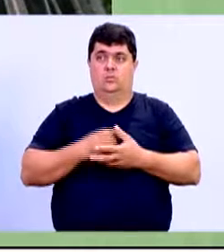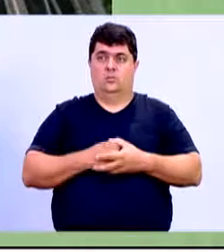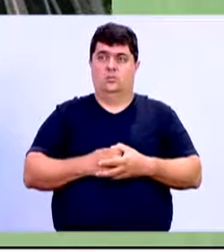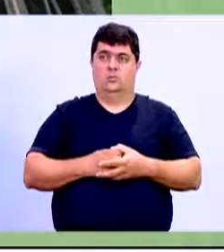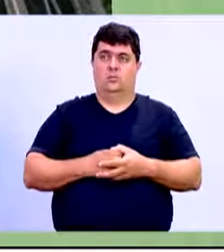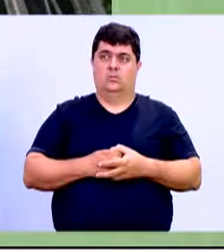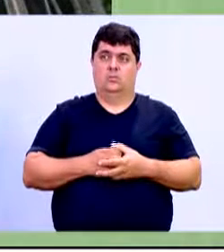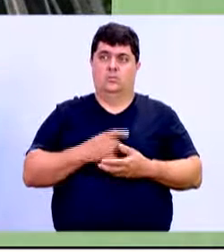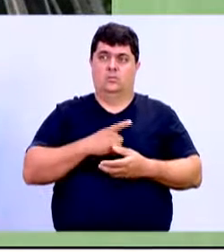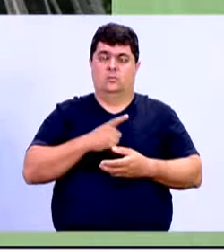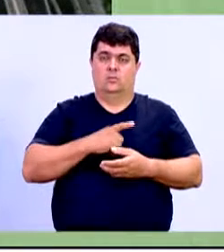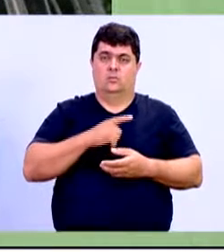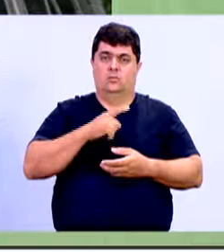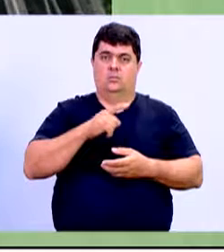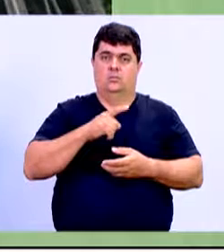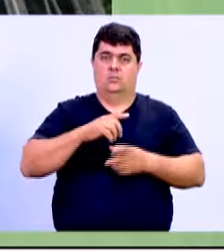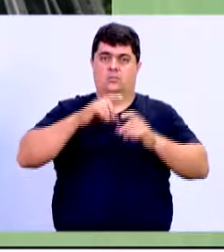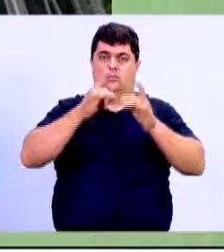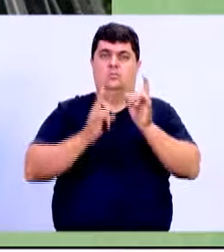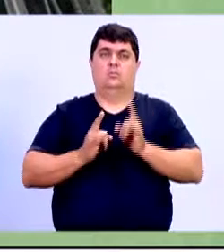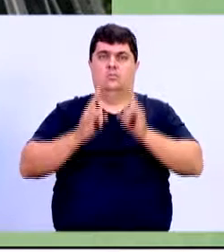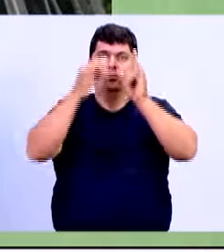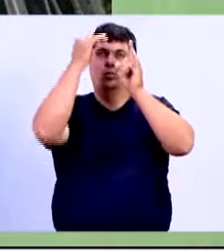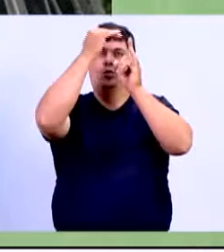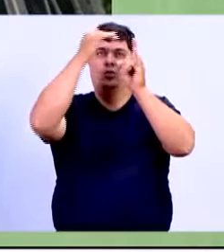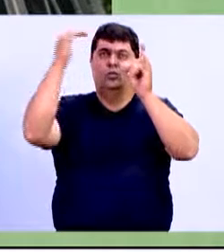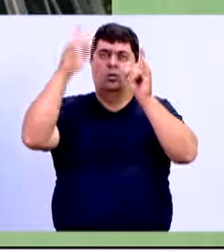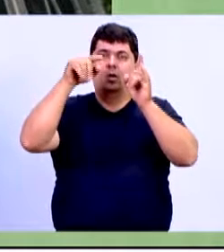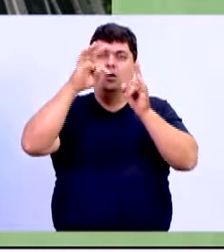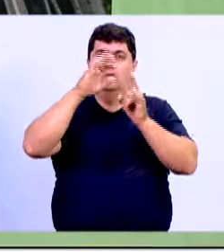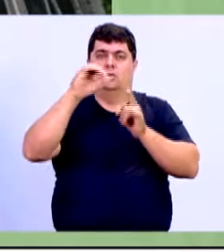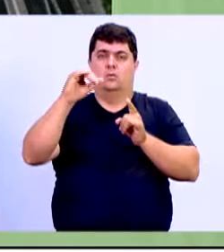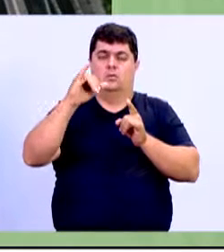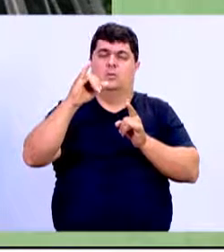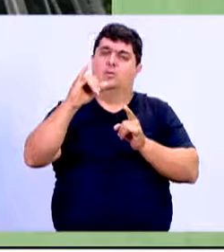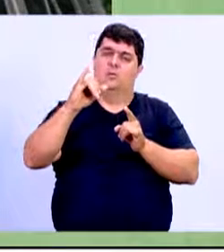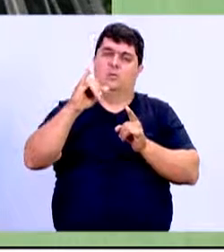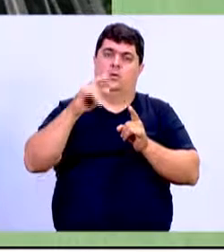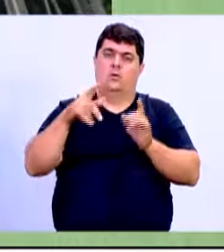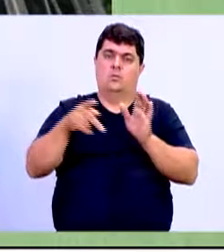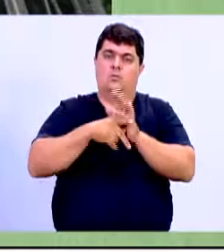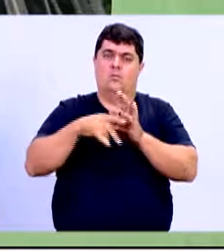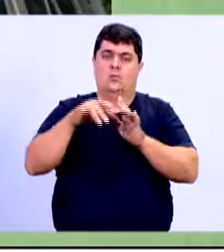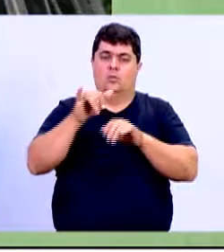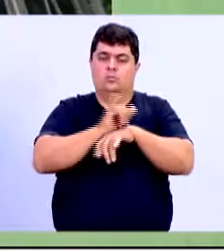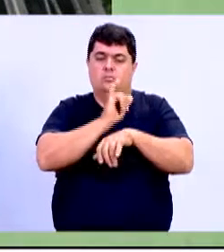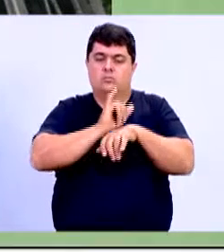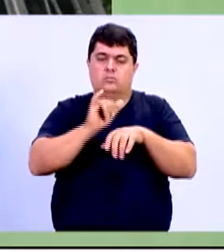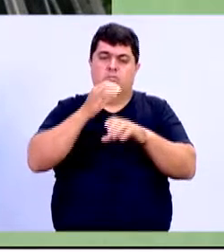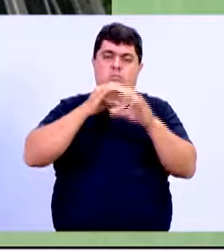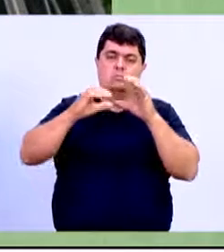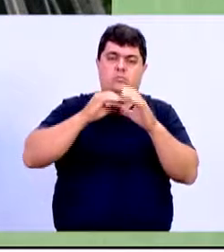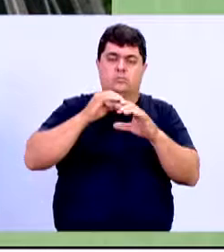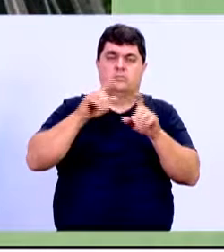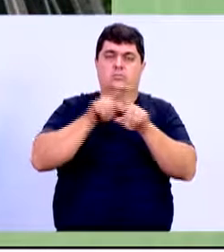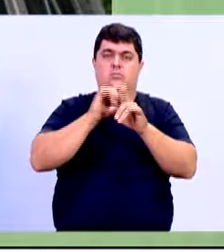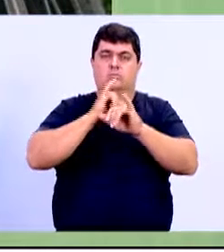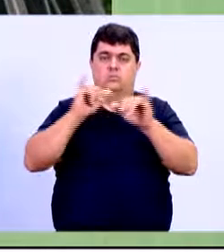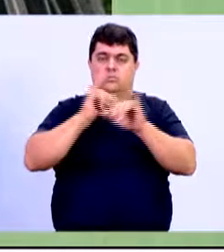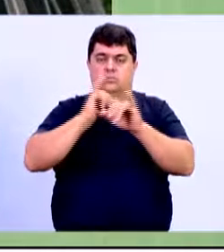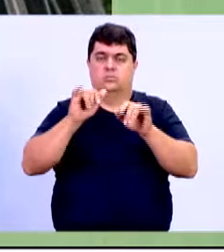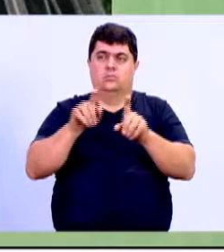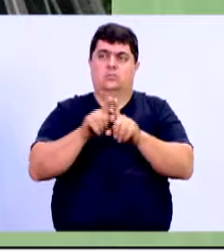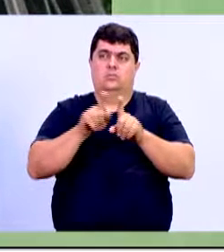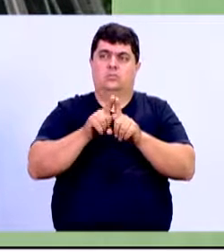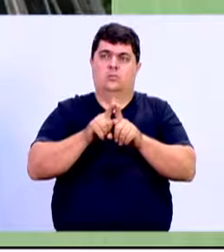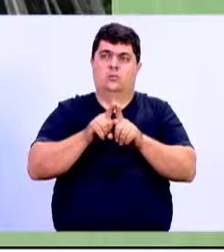ou menos nessa área, é onde fica a área de TI, a Secretaria Estratégica de Tecnologia da Informação e Comunicação do Tribunal. E